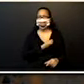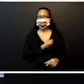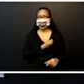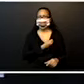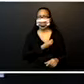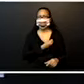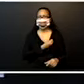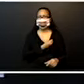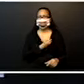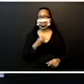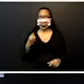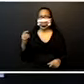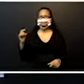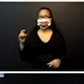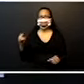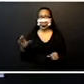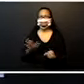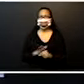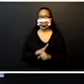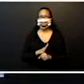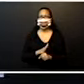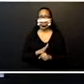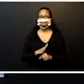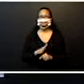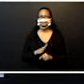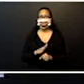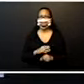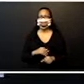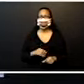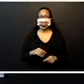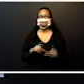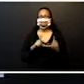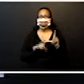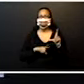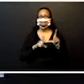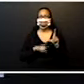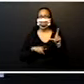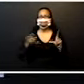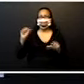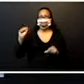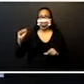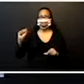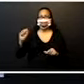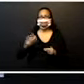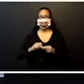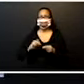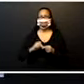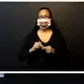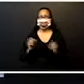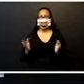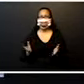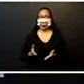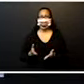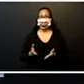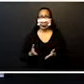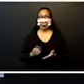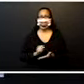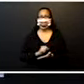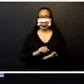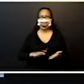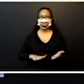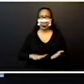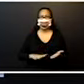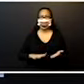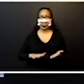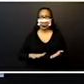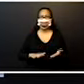inteiro, completo. Olha a letra A, que nós vamos fazer juntos sempre o primeiro exercício